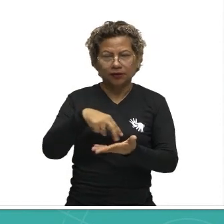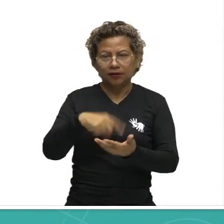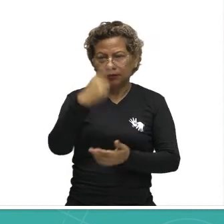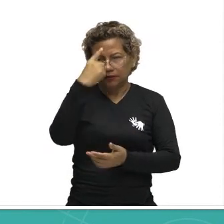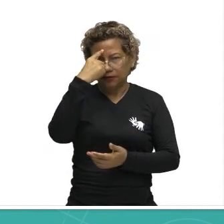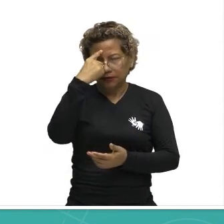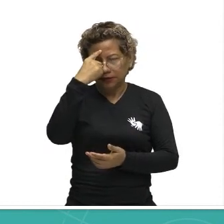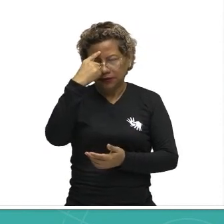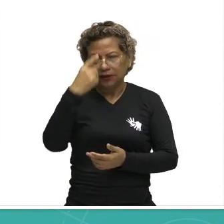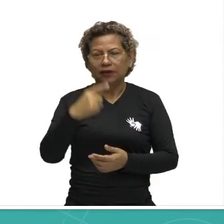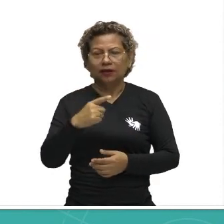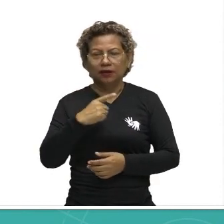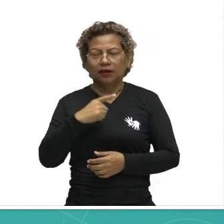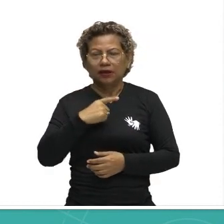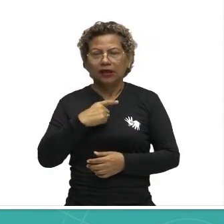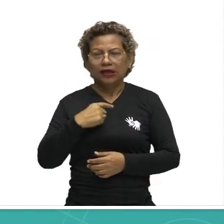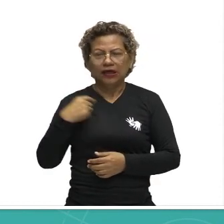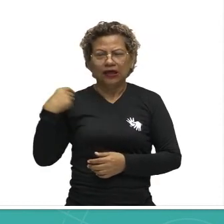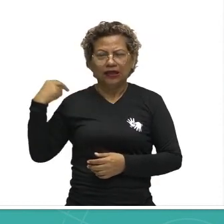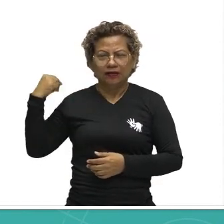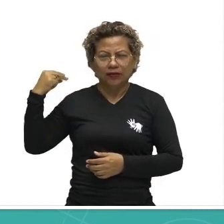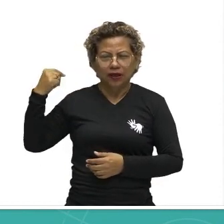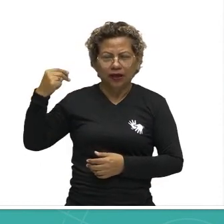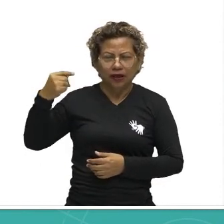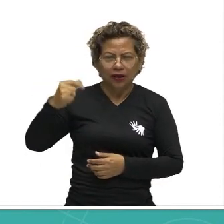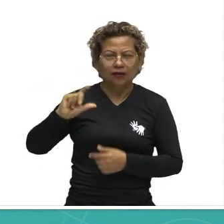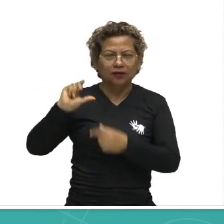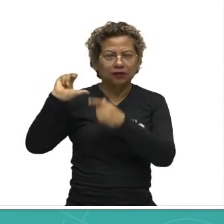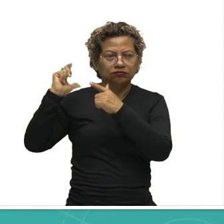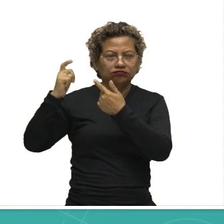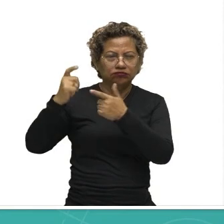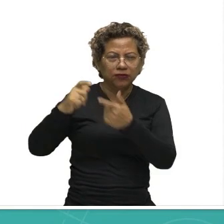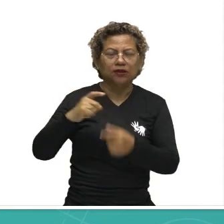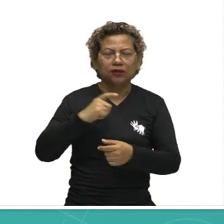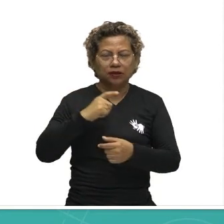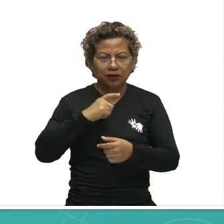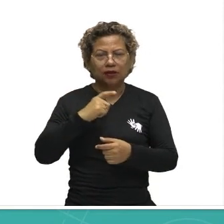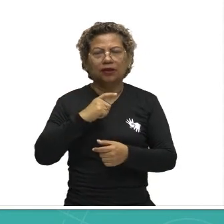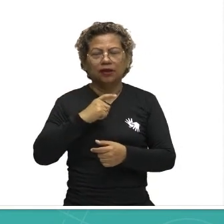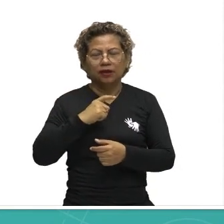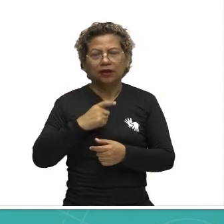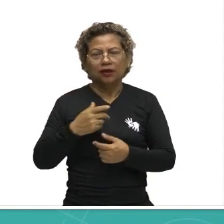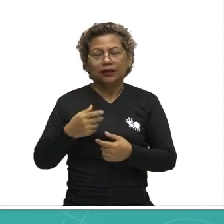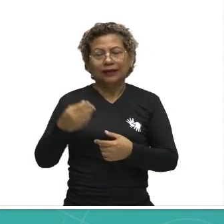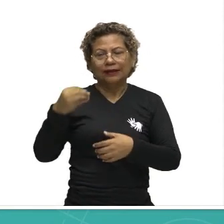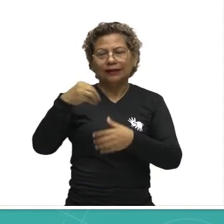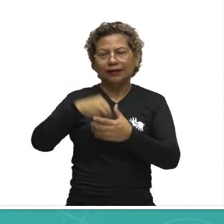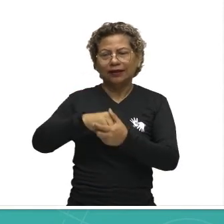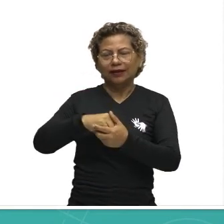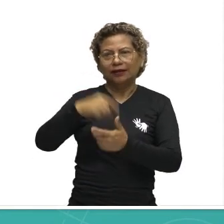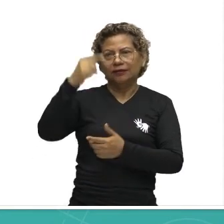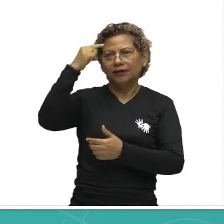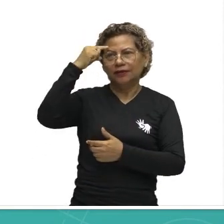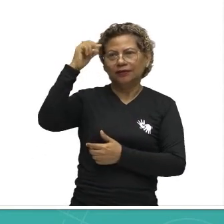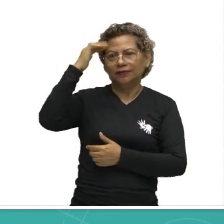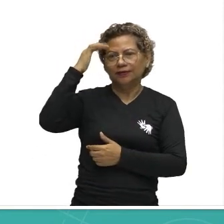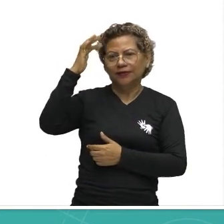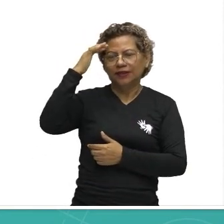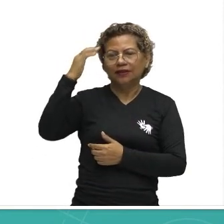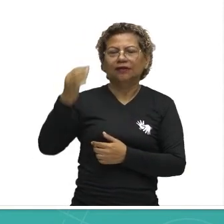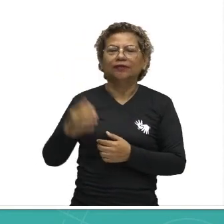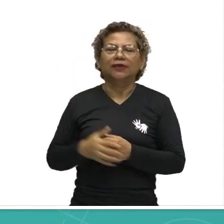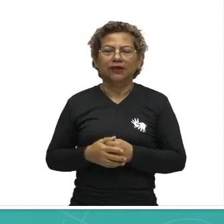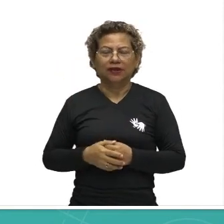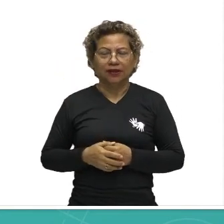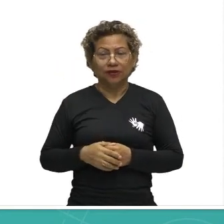engloba criação de preservação e destruição, ideias que estão embutidas no pensamento e no ritual hindu, desde o